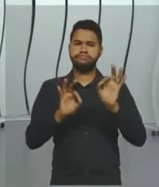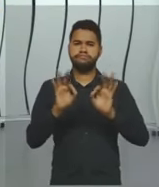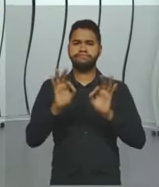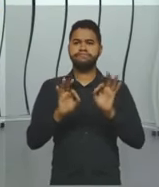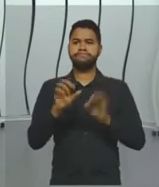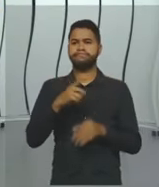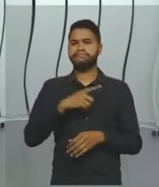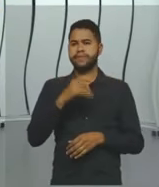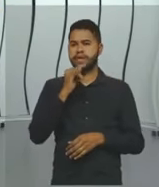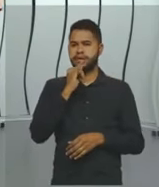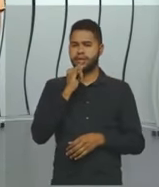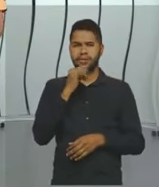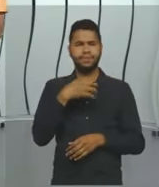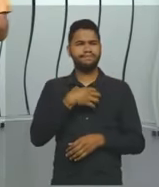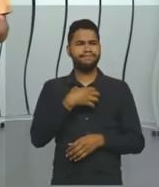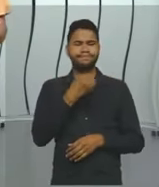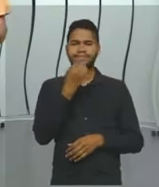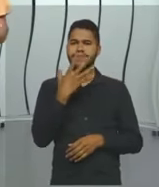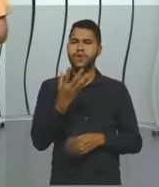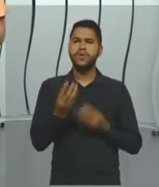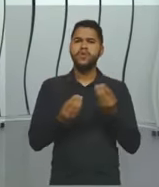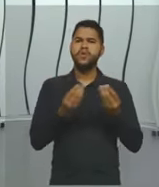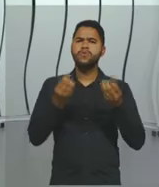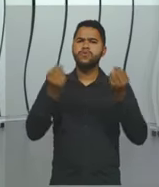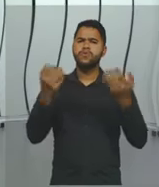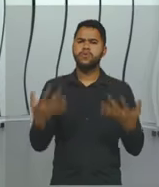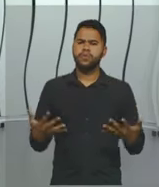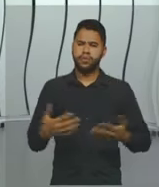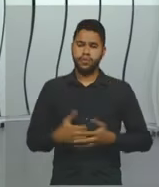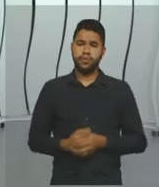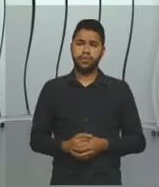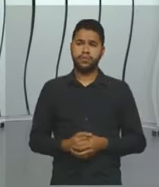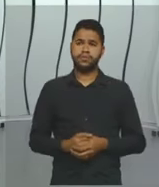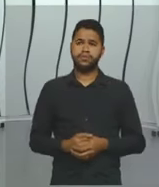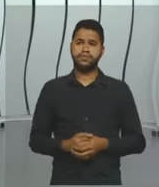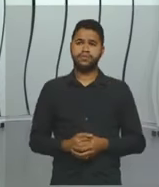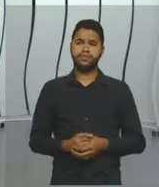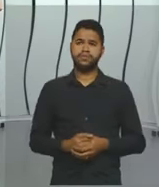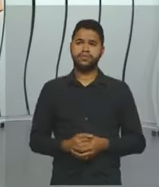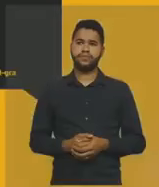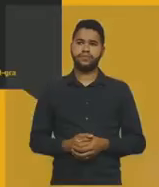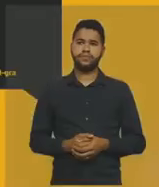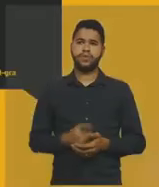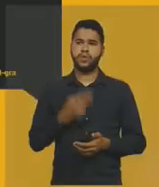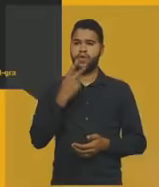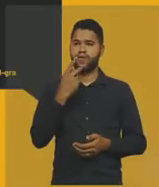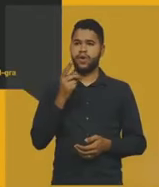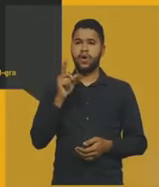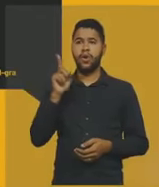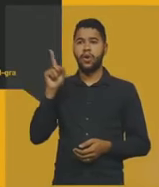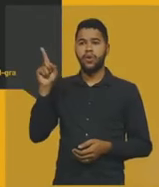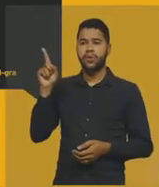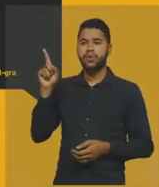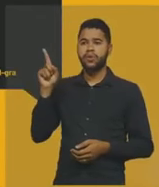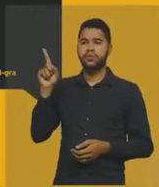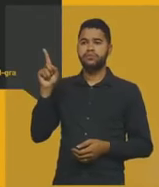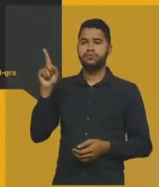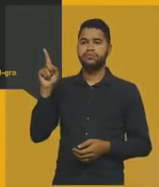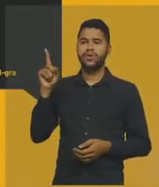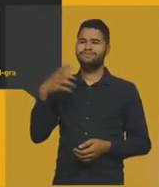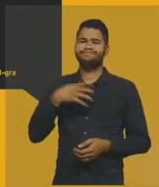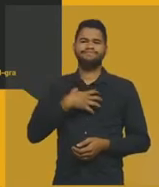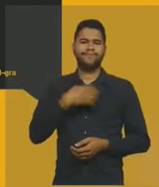aí, ó. Se eu não me sinto bem, como que eu falaria isso? I don't feel well. I don't feel well, eu não me sinto